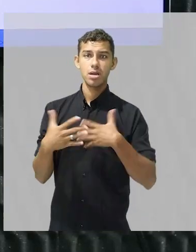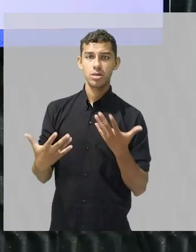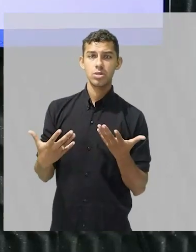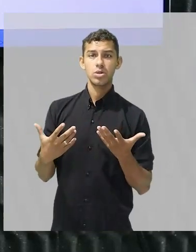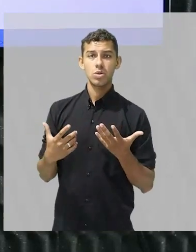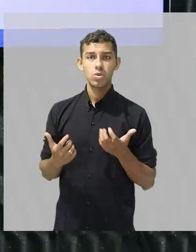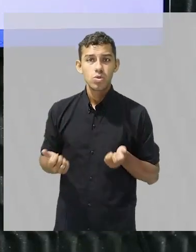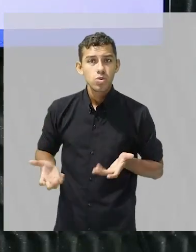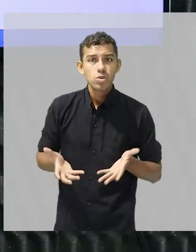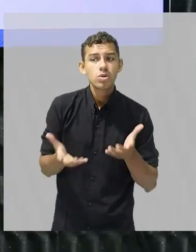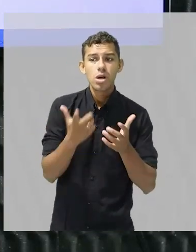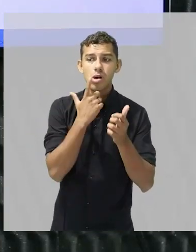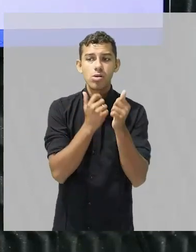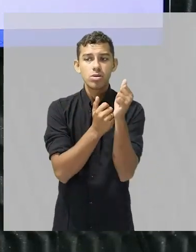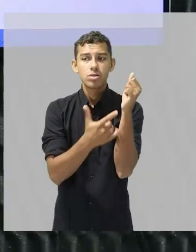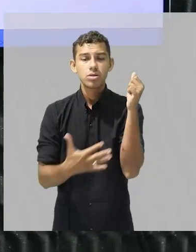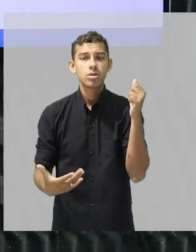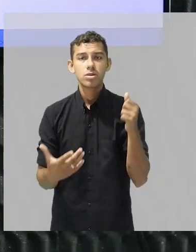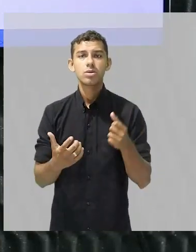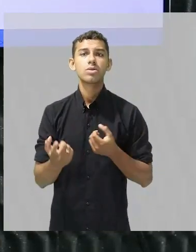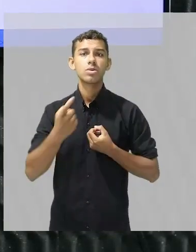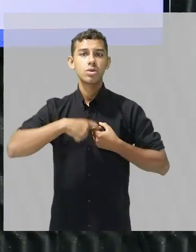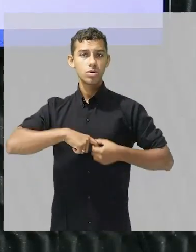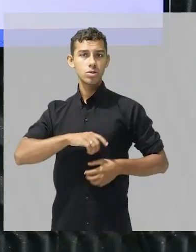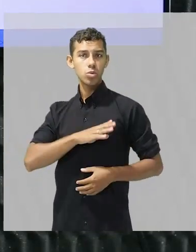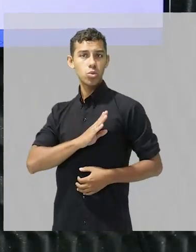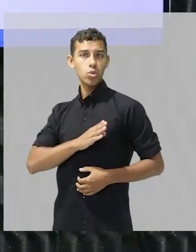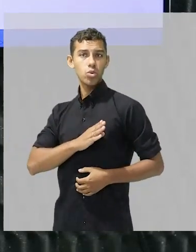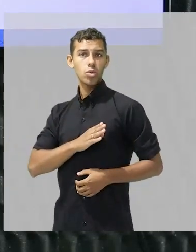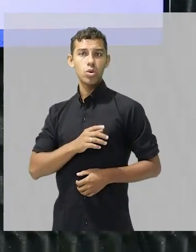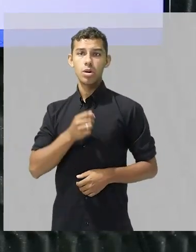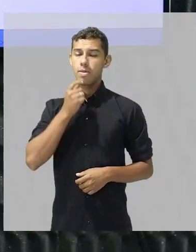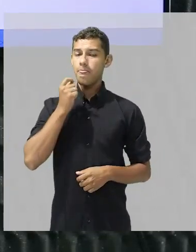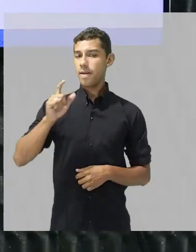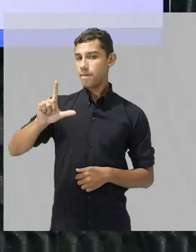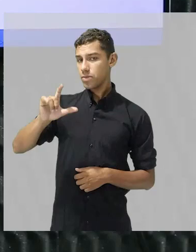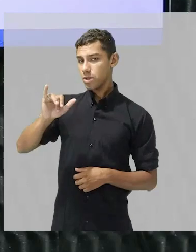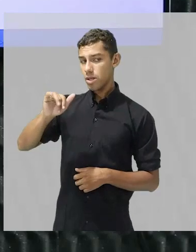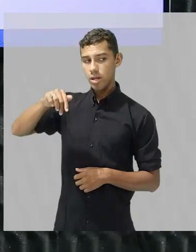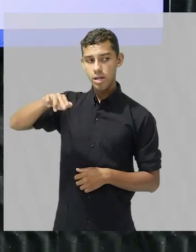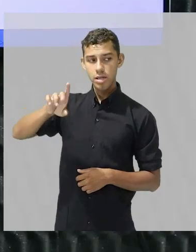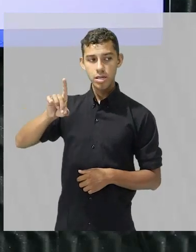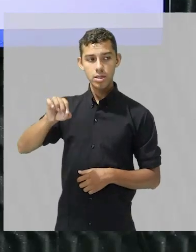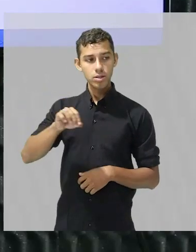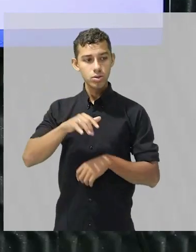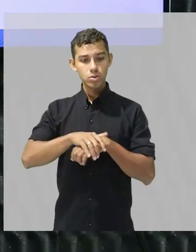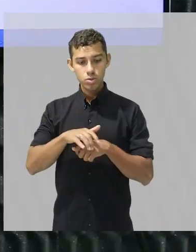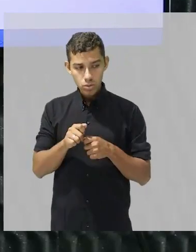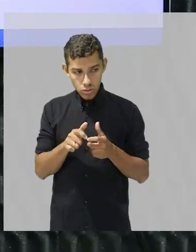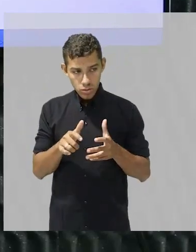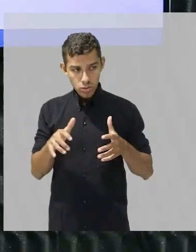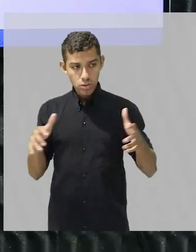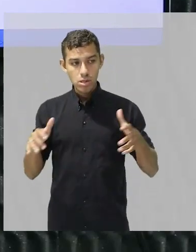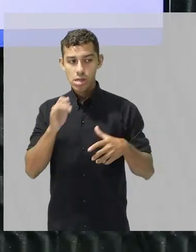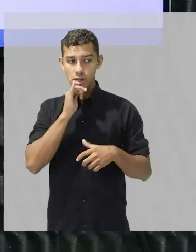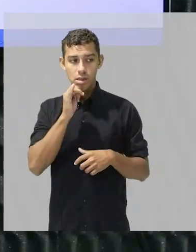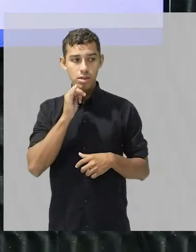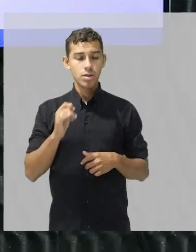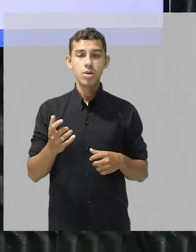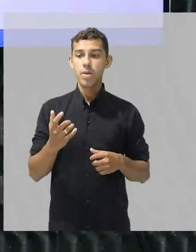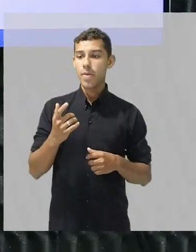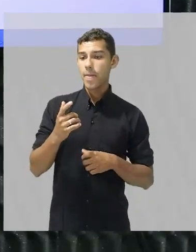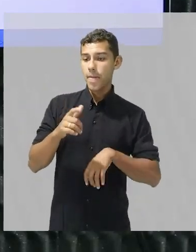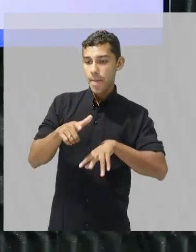capazes de empurrar o sangue de volta para o coração, e por isso o líquido vai se acumulando em excesso nos pés e